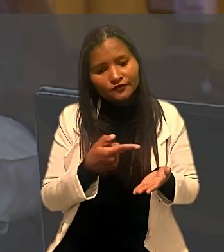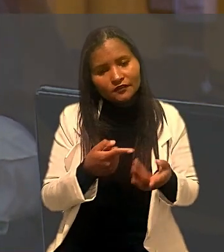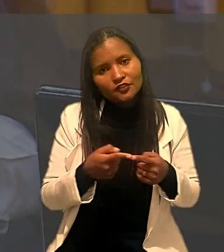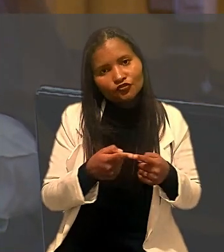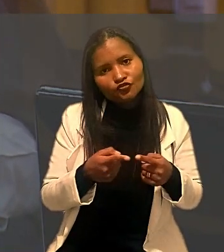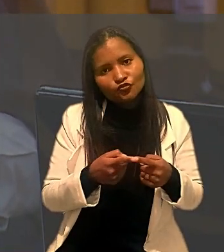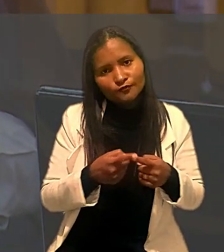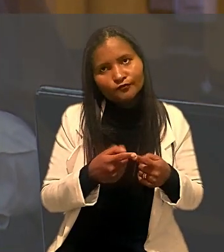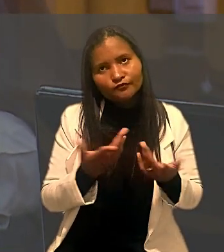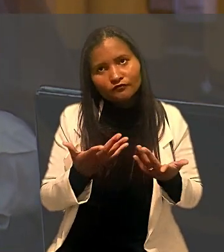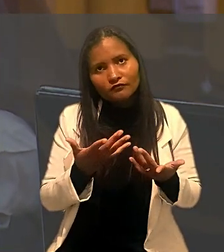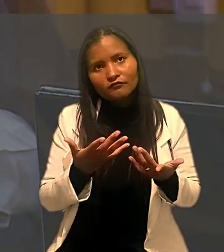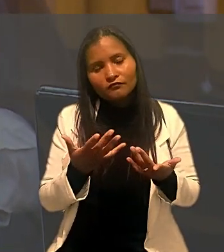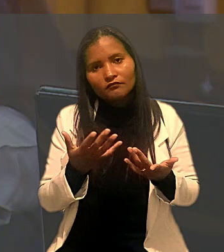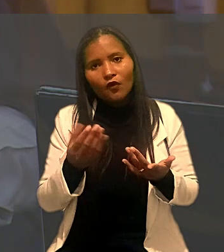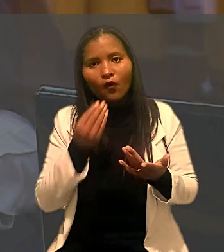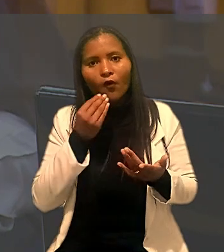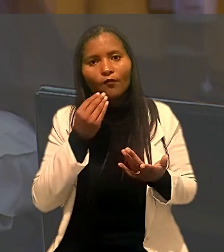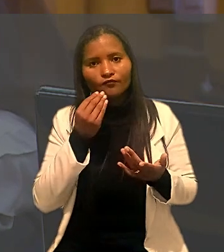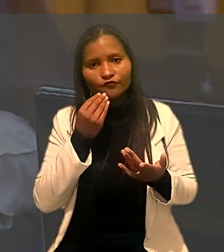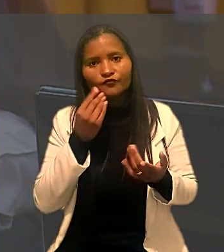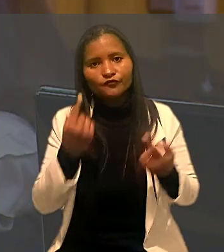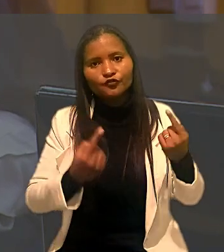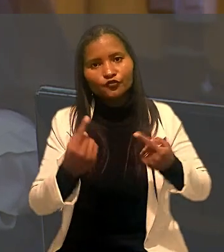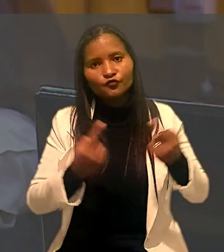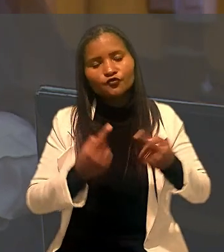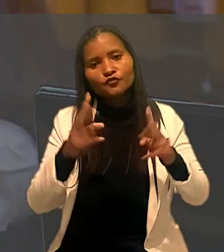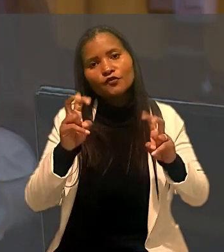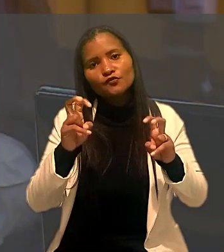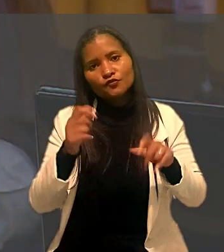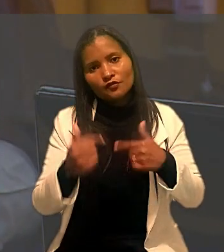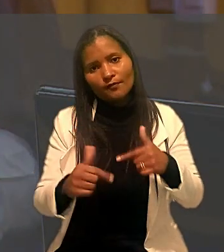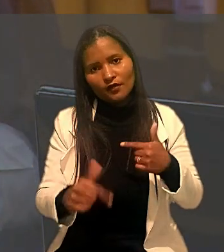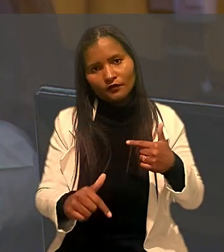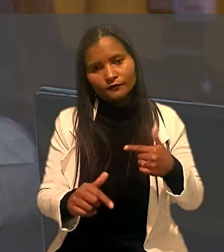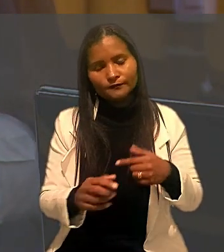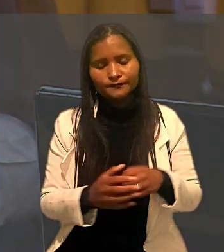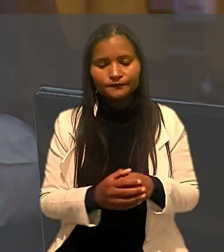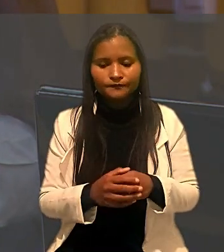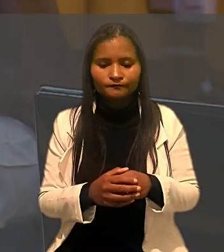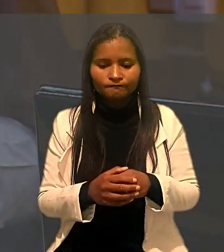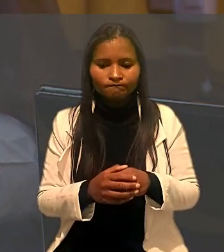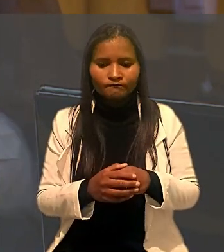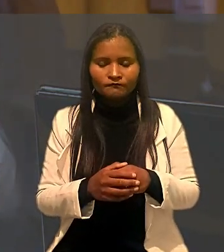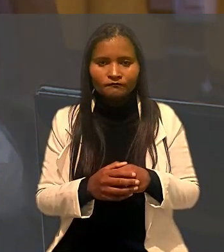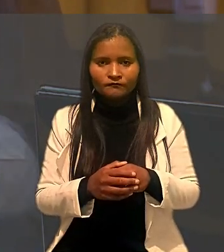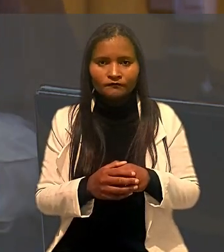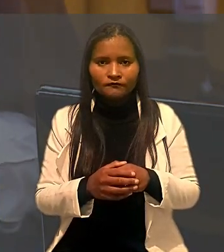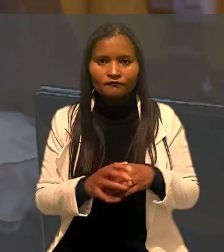grupo dessa natureza, é lógico que vai se acabar discutindo assunto de trabalho.